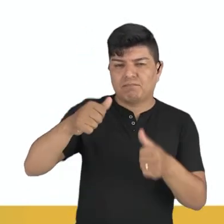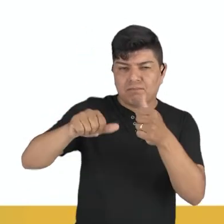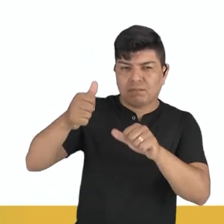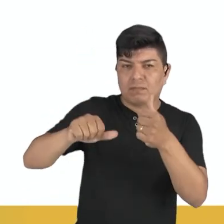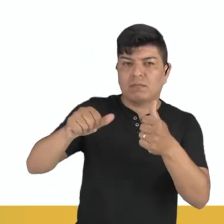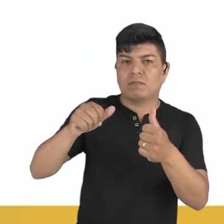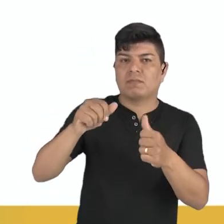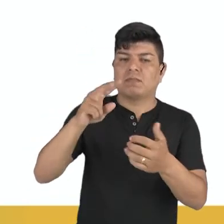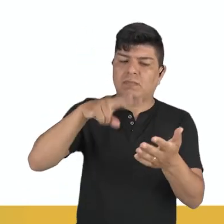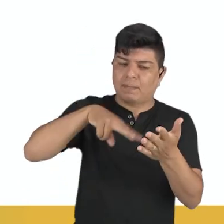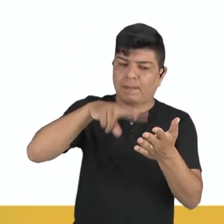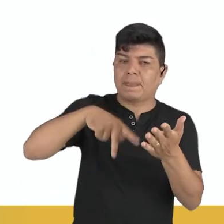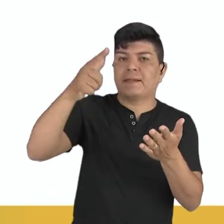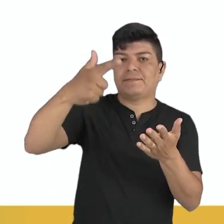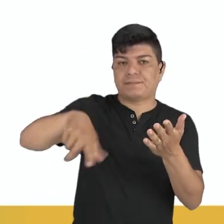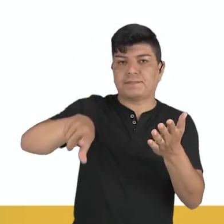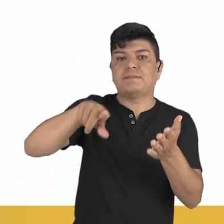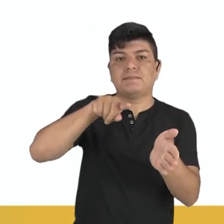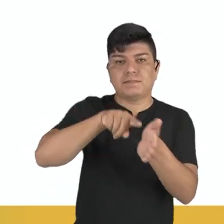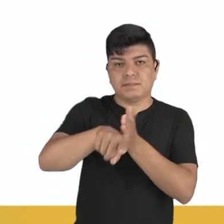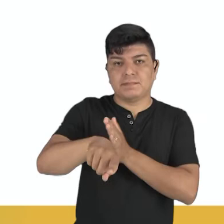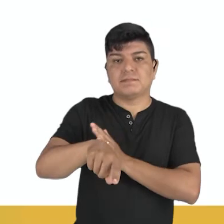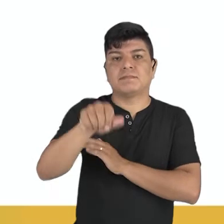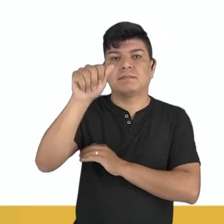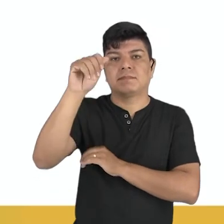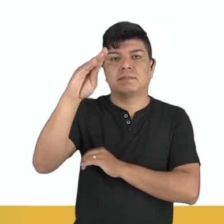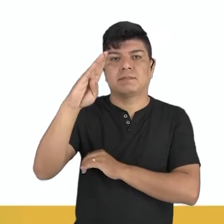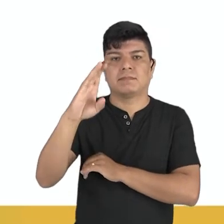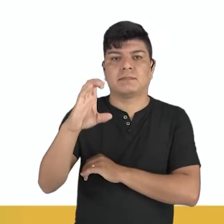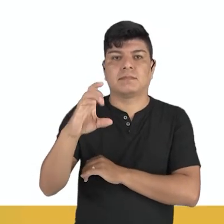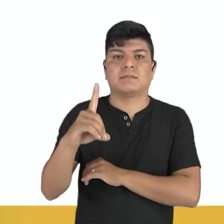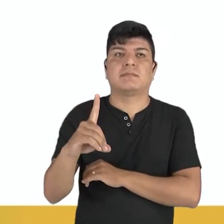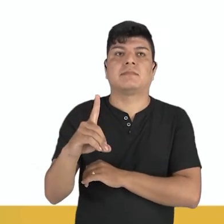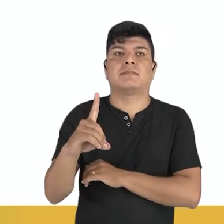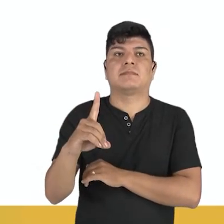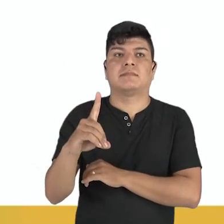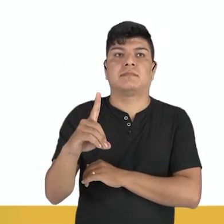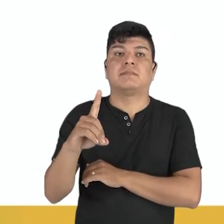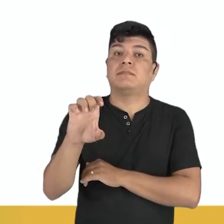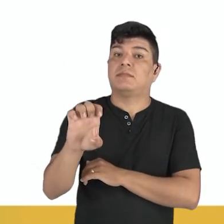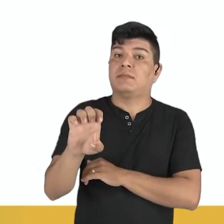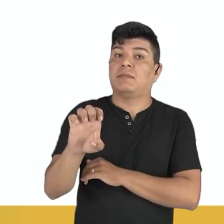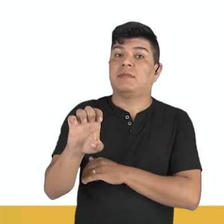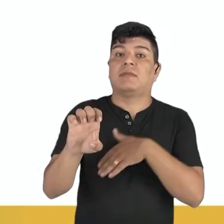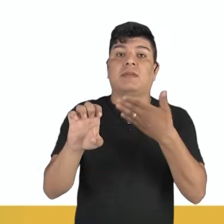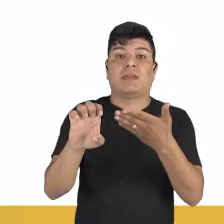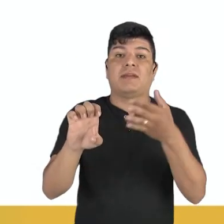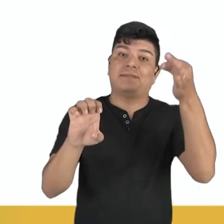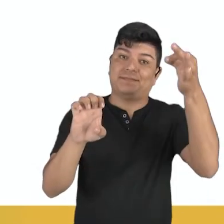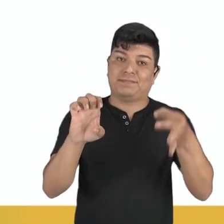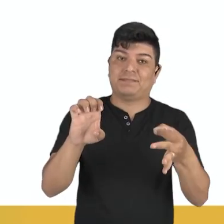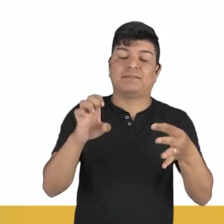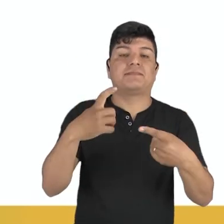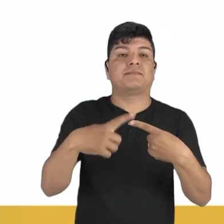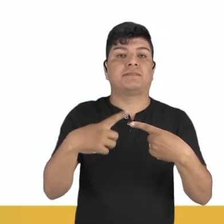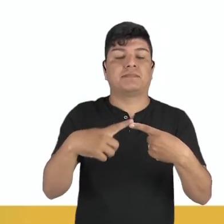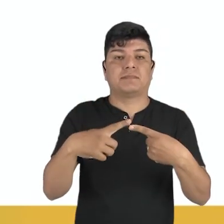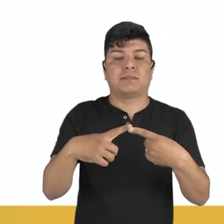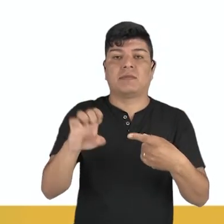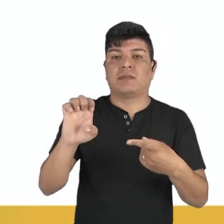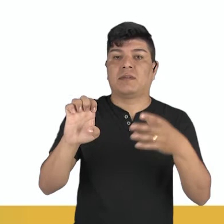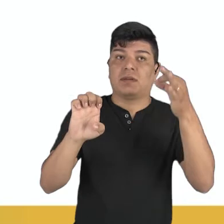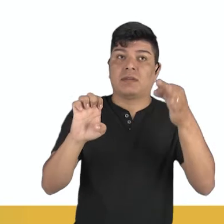uma reler um novamente das sessões um com a resposta é a letra e a letra é porque